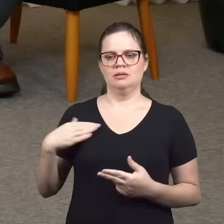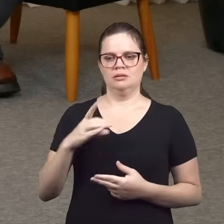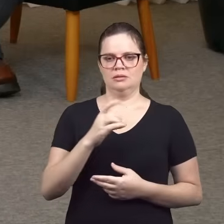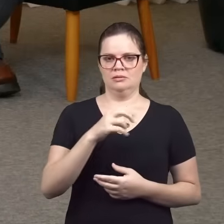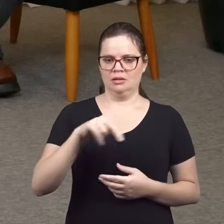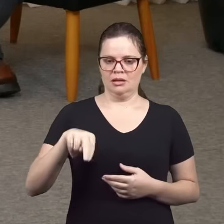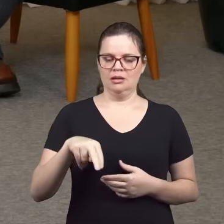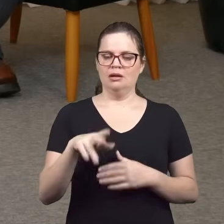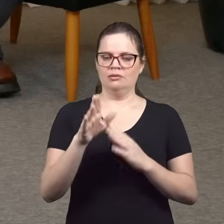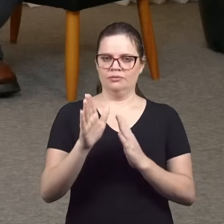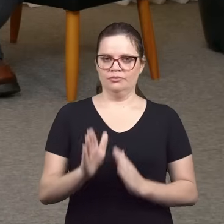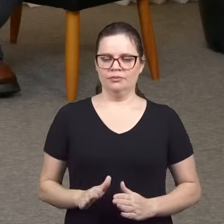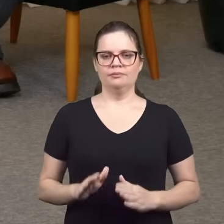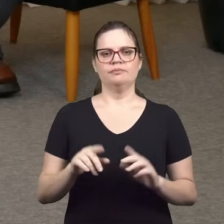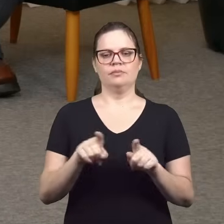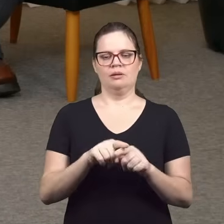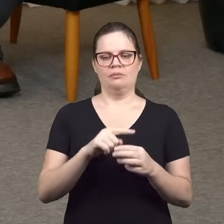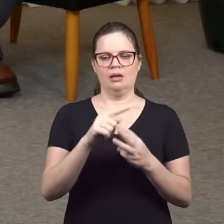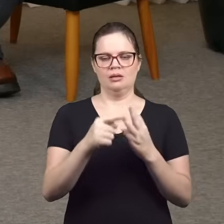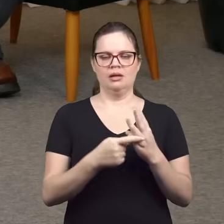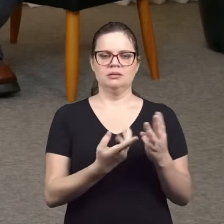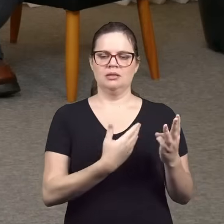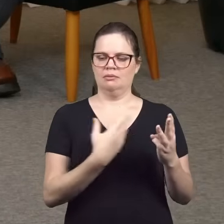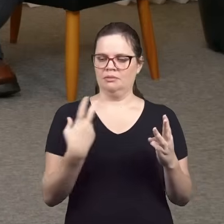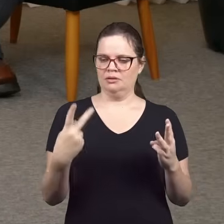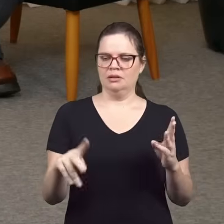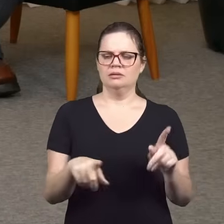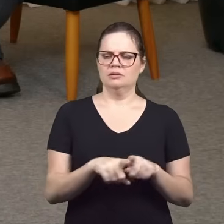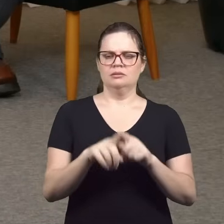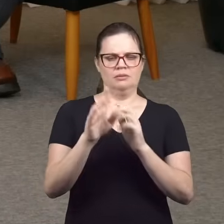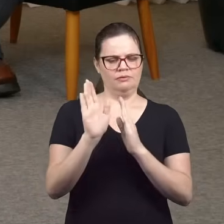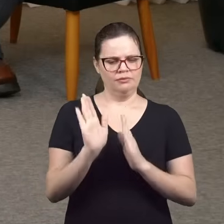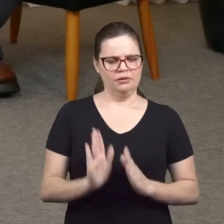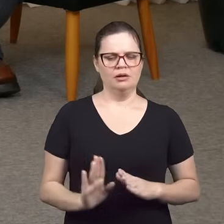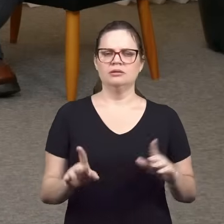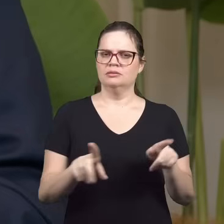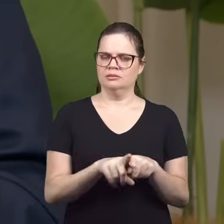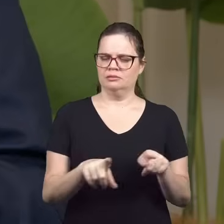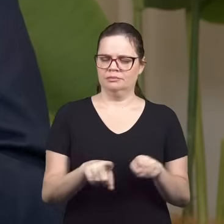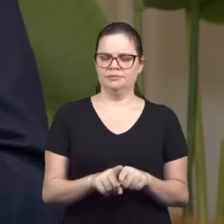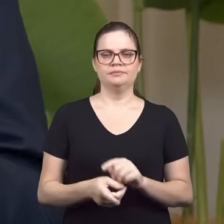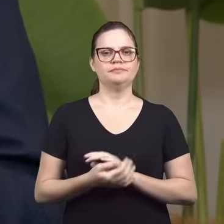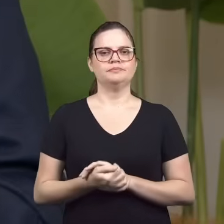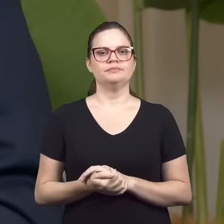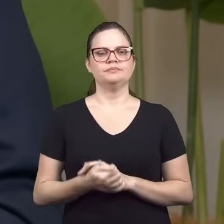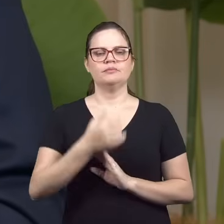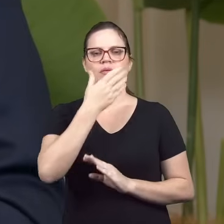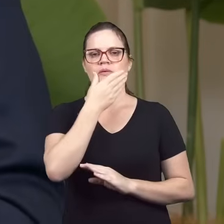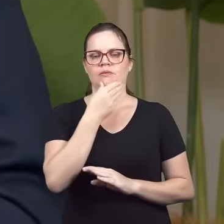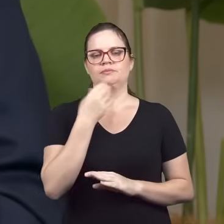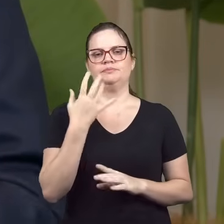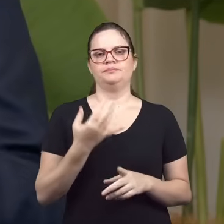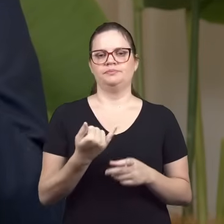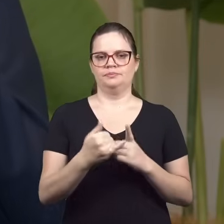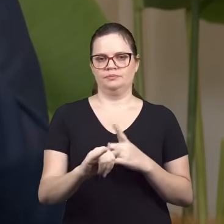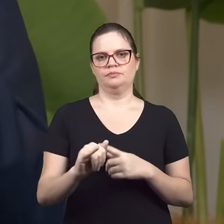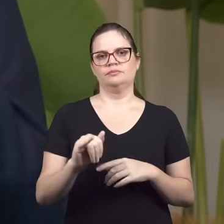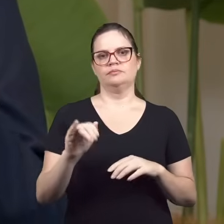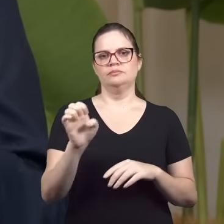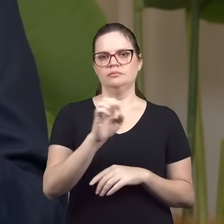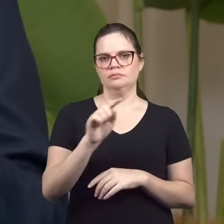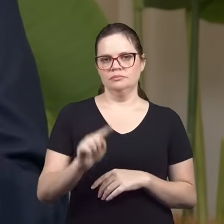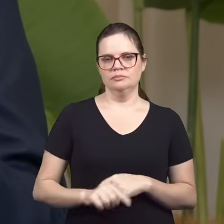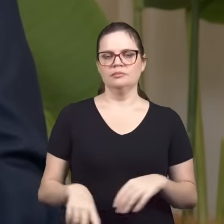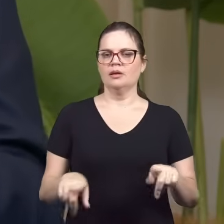fiel. Ananias, Misael e Azarias, amigos de Daniel, também fiéis. O profeta Ezequiel, como o